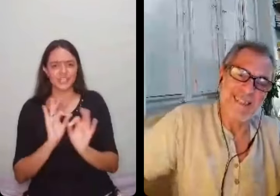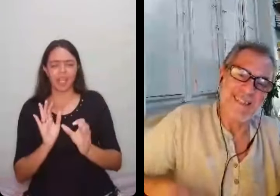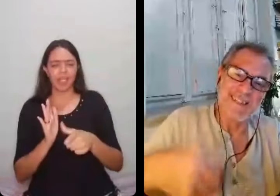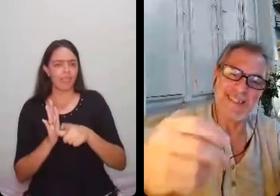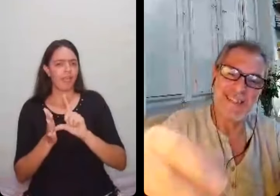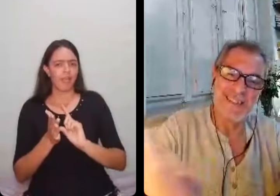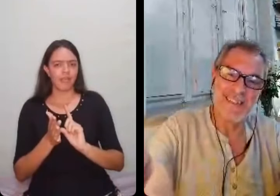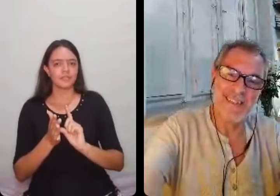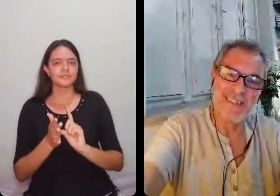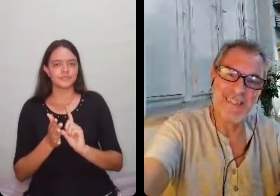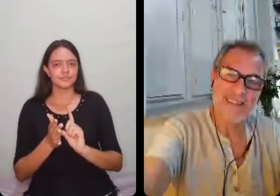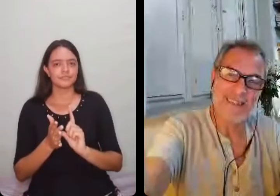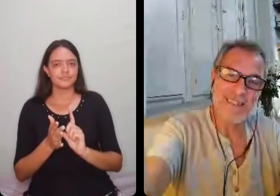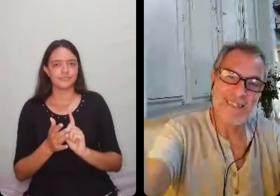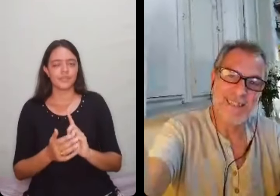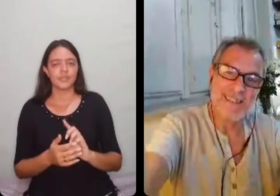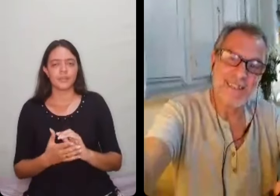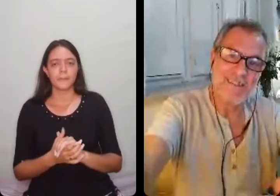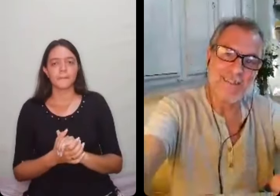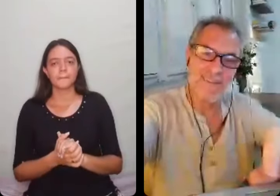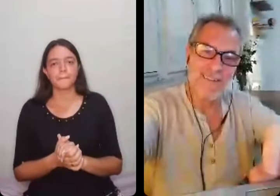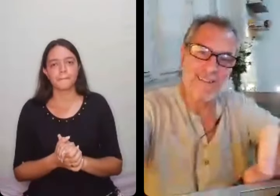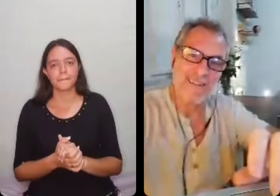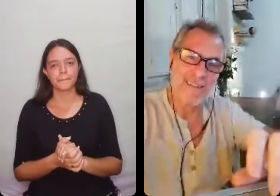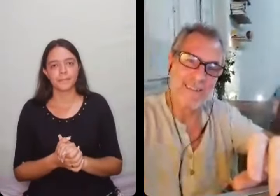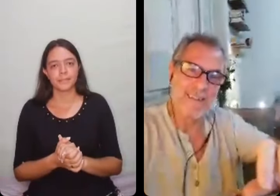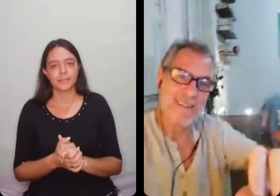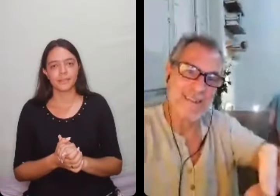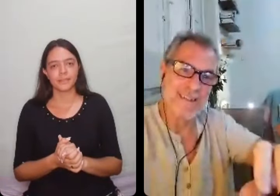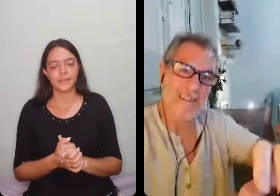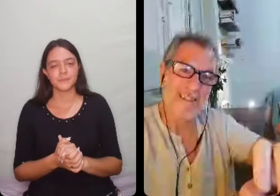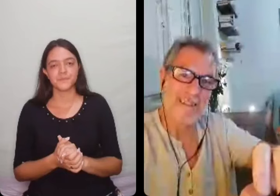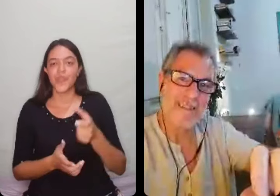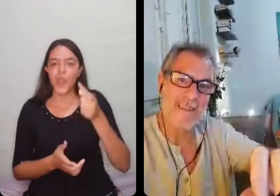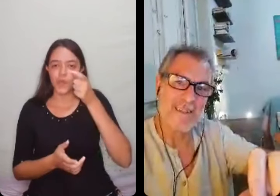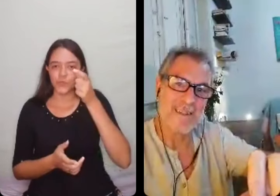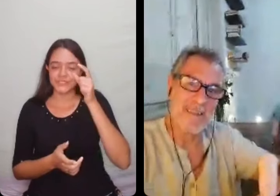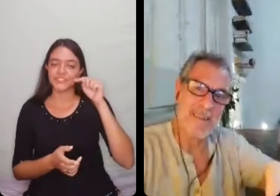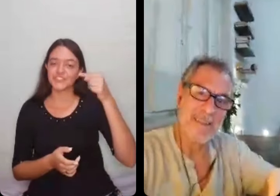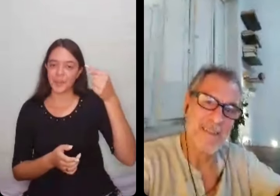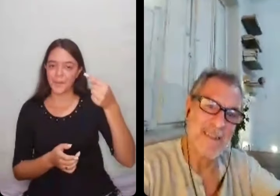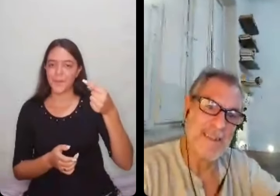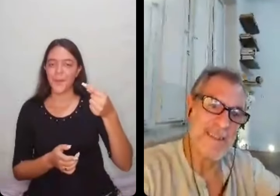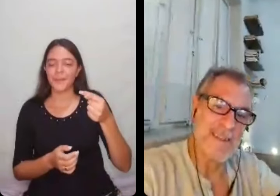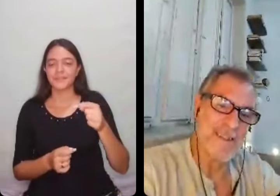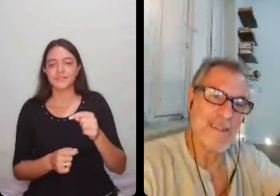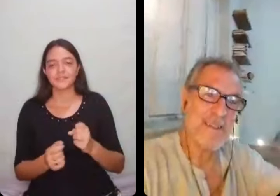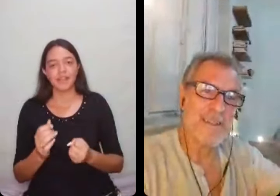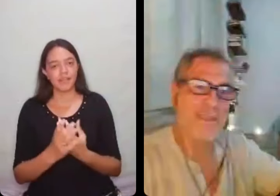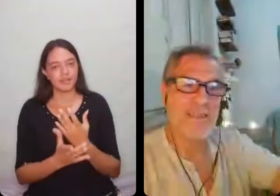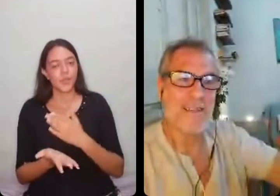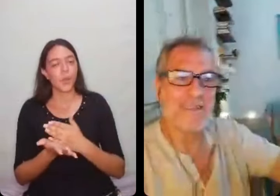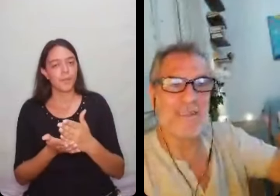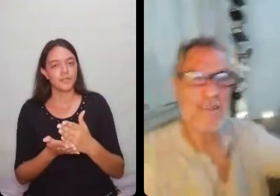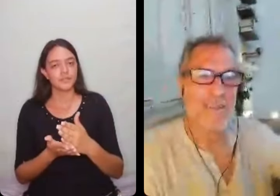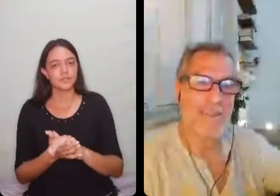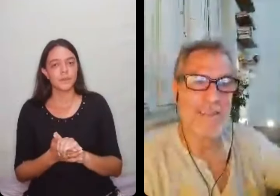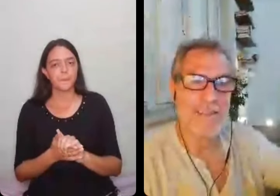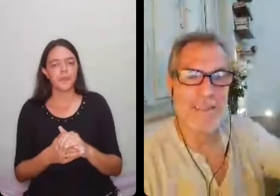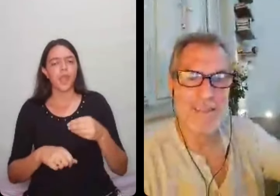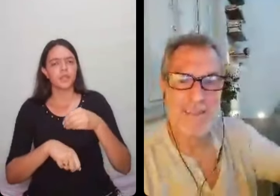temporada tinha no portal. Então, eu vou assistir, obviamente, a estreia. E aí, já deixo a sugestão, pessoal. Já que